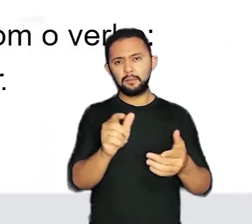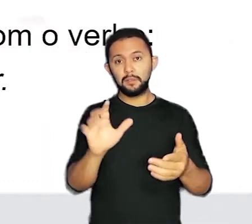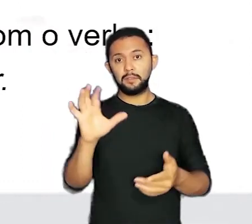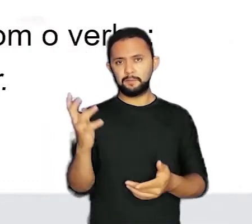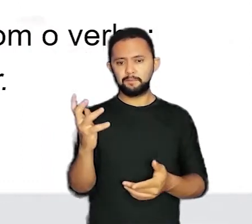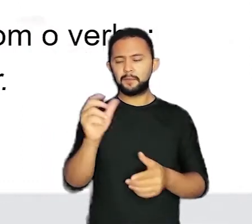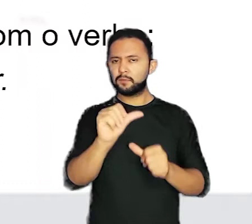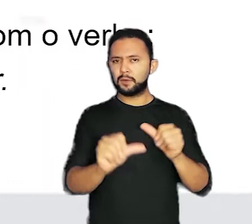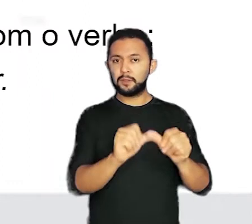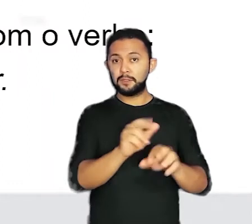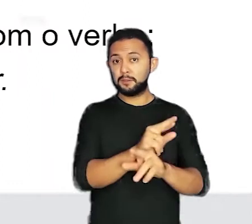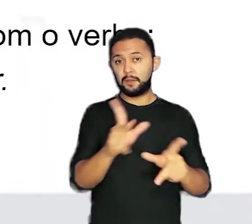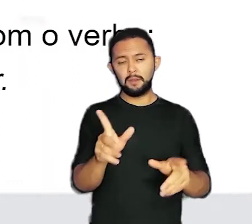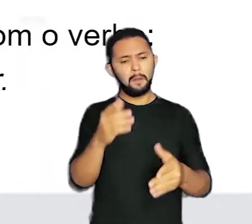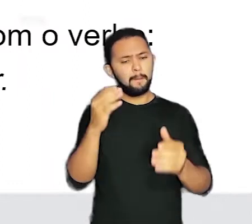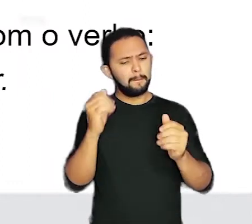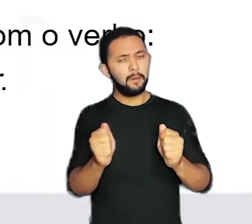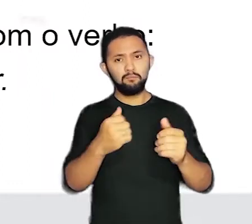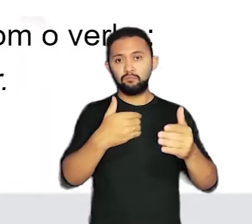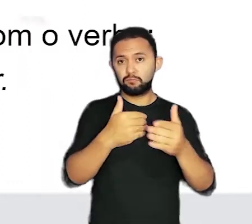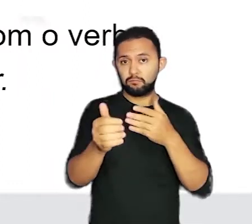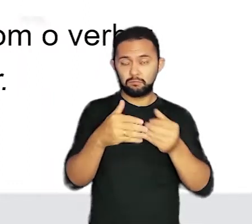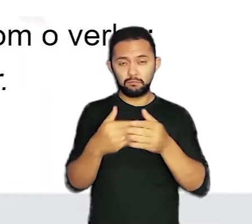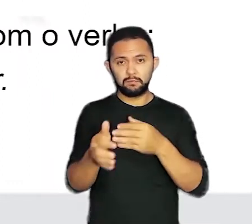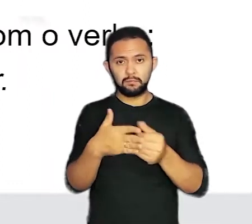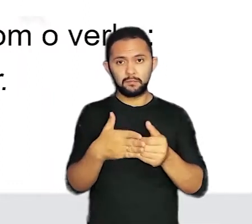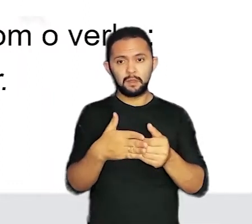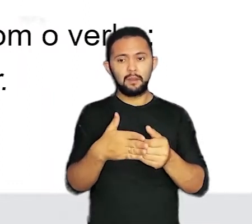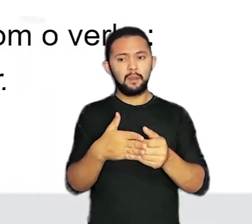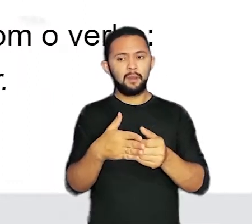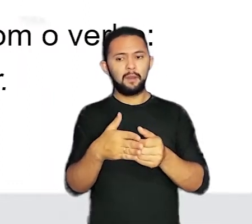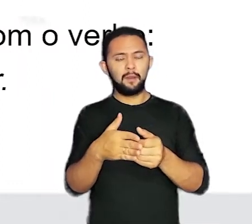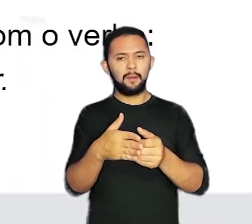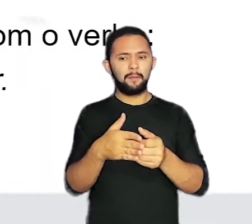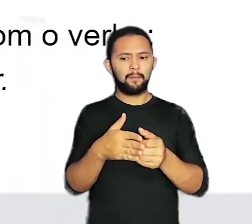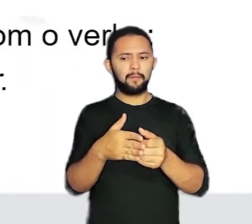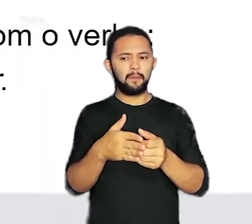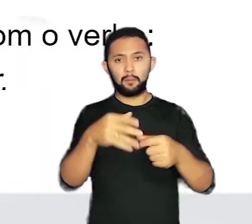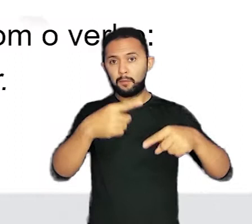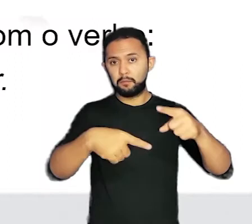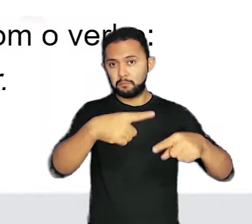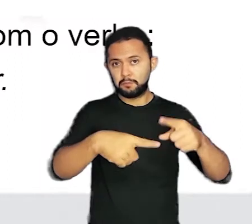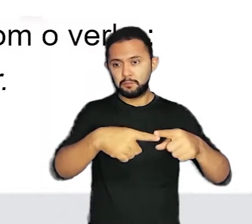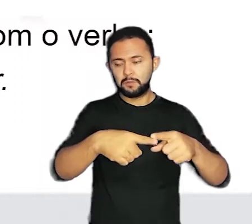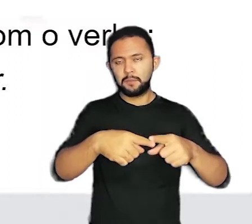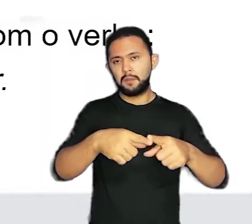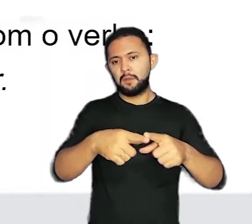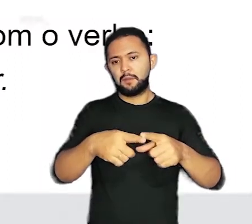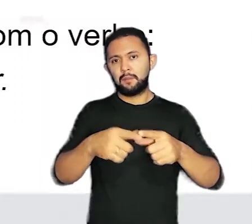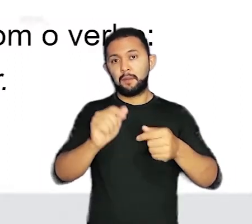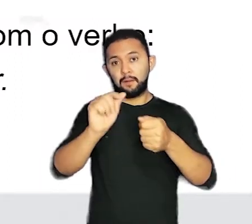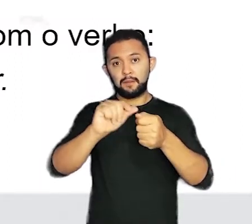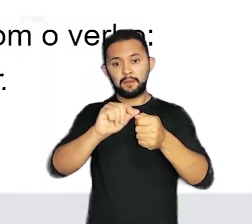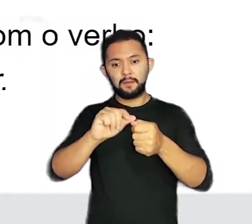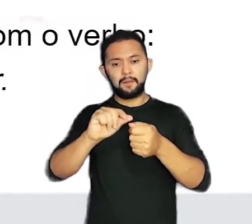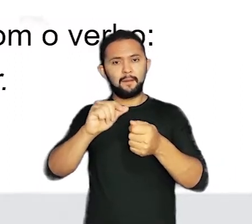pessoa. O sujeito pode ser qualquer elemento que vai praticar ou que vai sofrer, receber uma